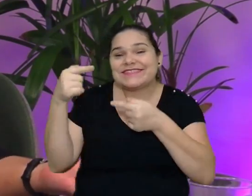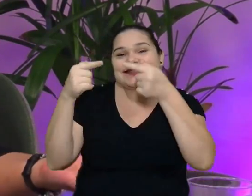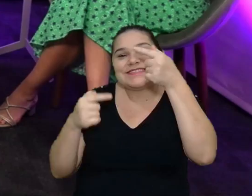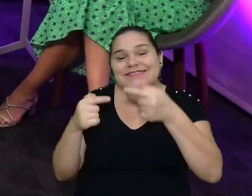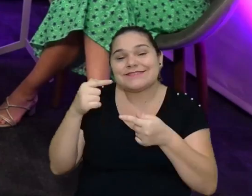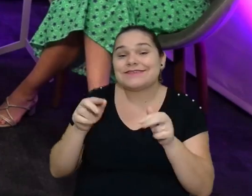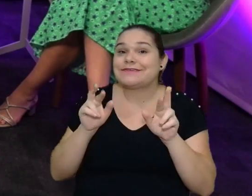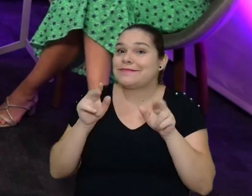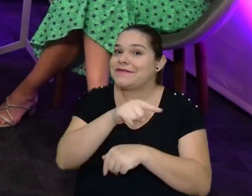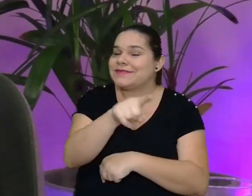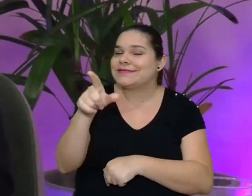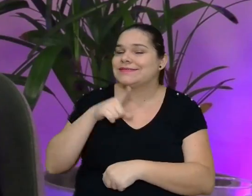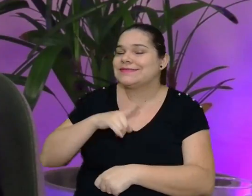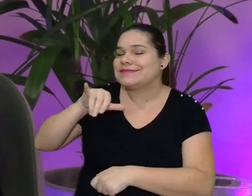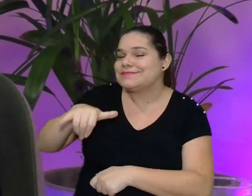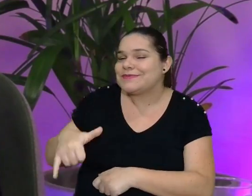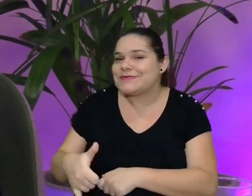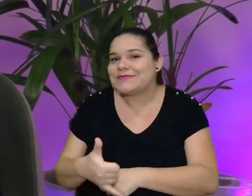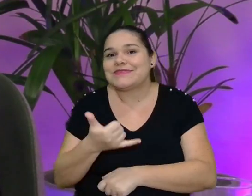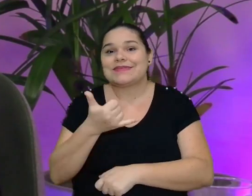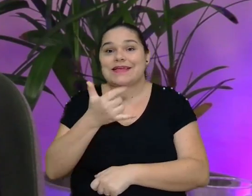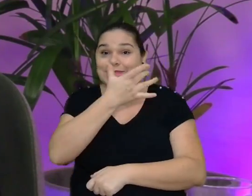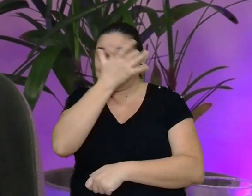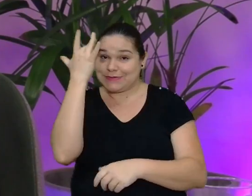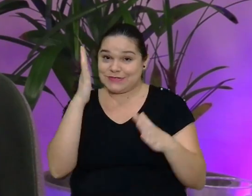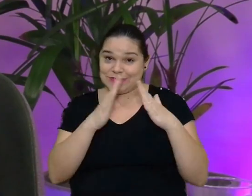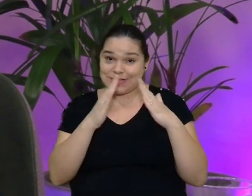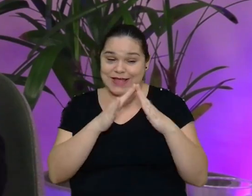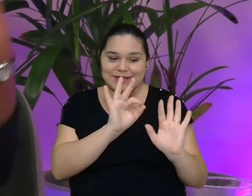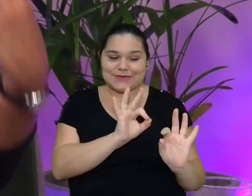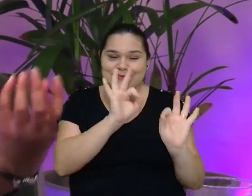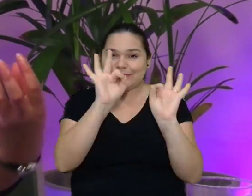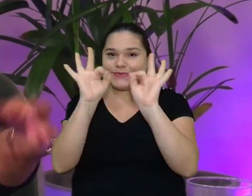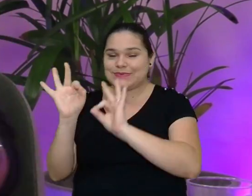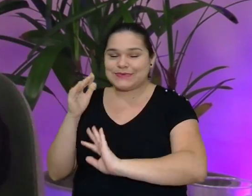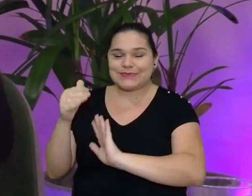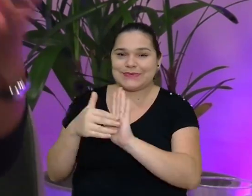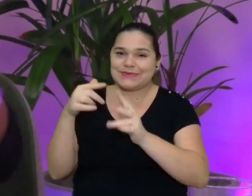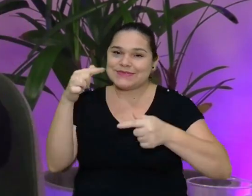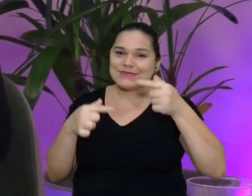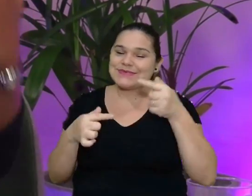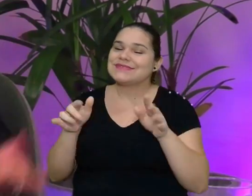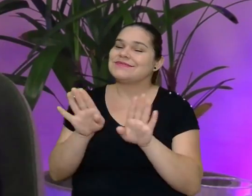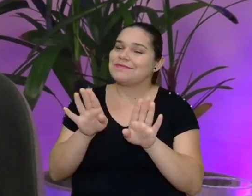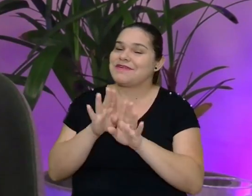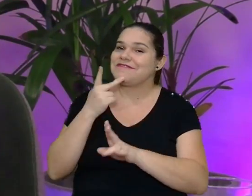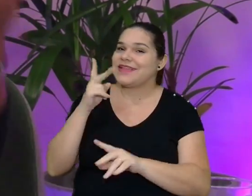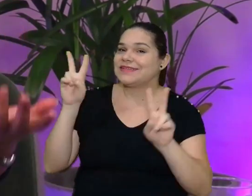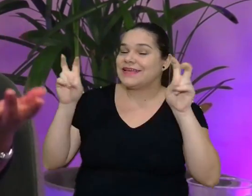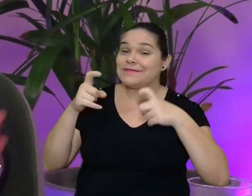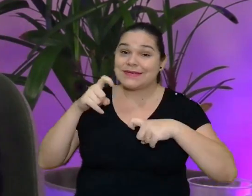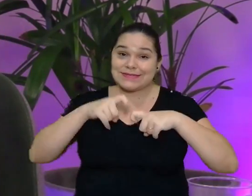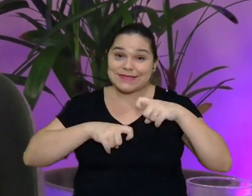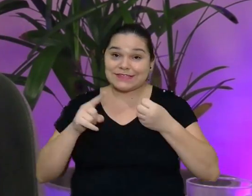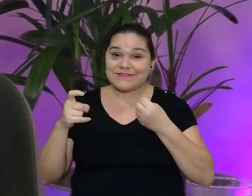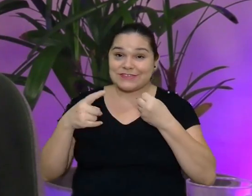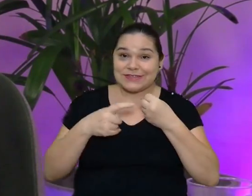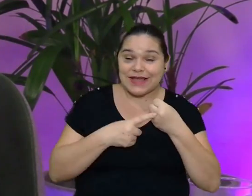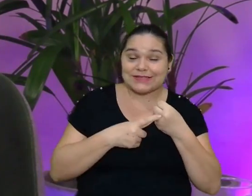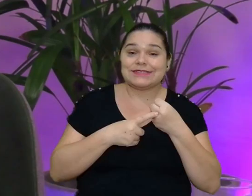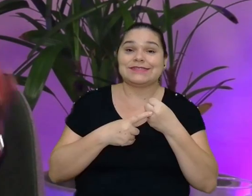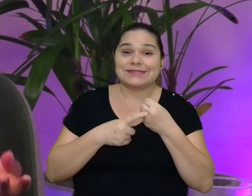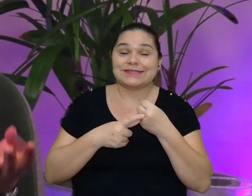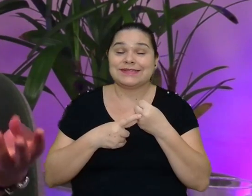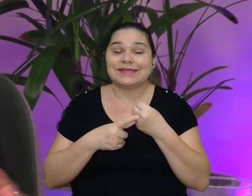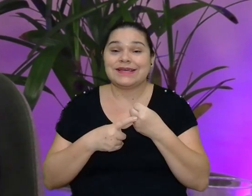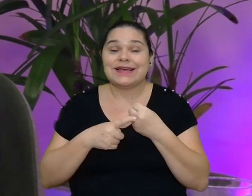tenham aproveitado. Espero que o pessoal de casa também tenha curtido aqui o nosso debate. Falar um pouquinho sobre sexo, fertilidade e sexualidade. Acho